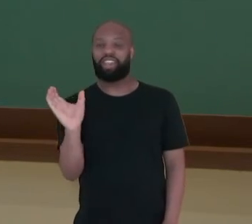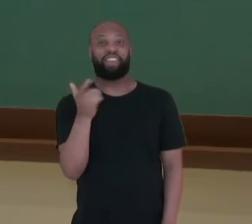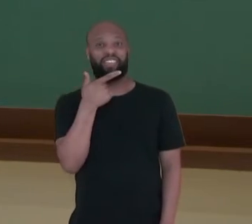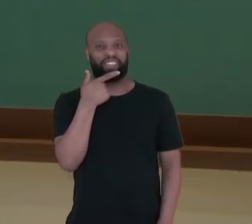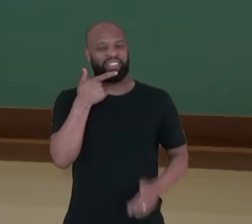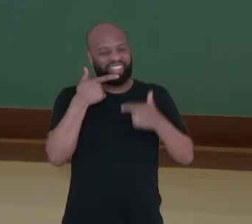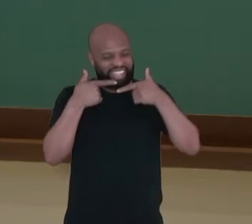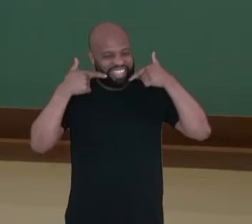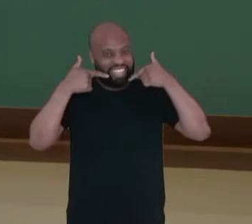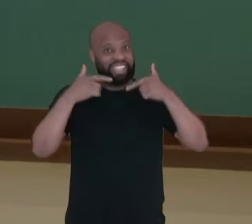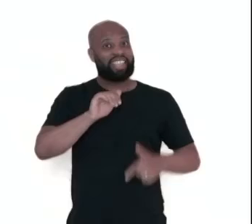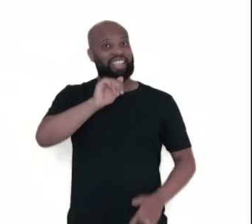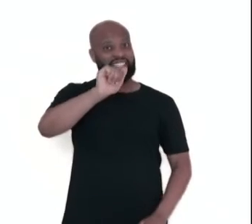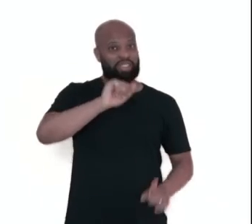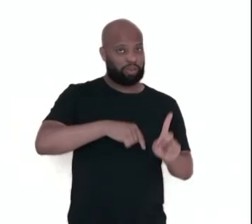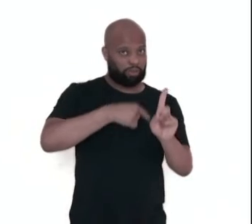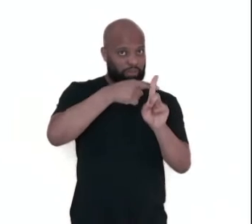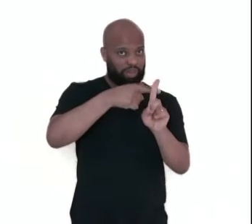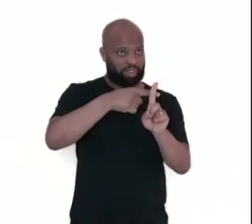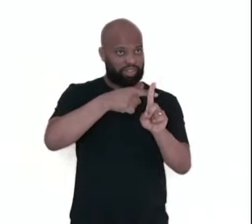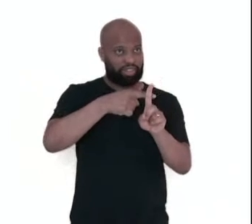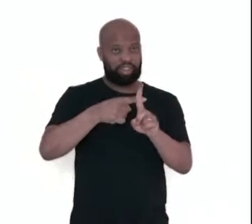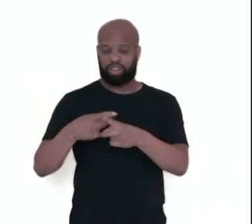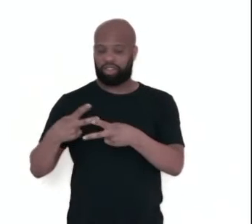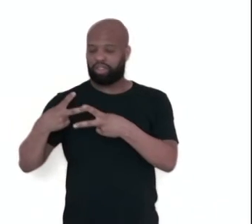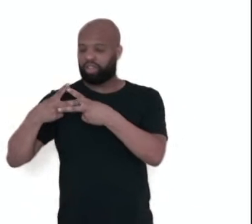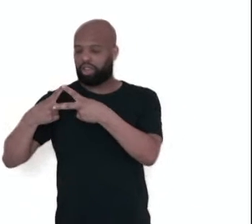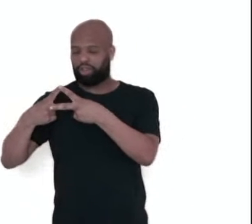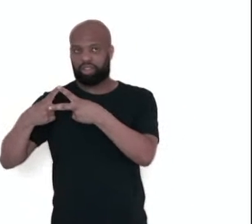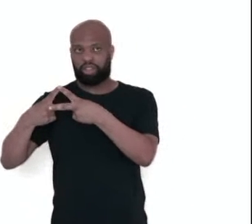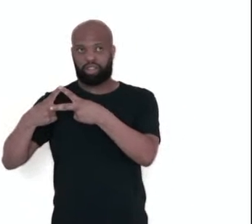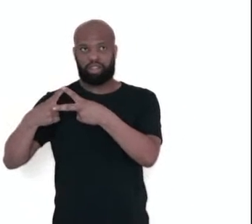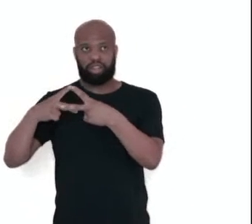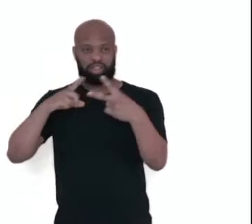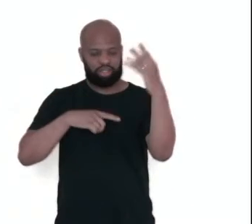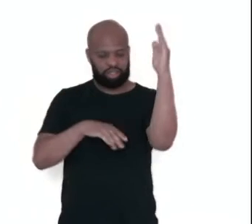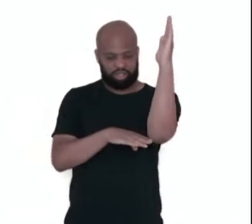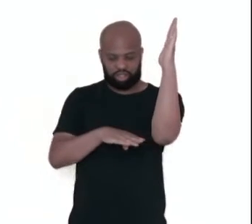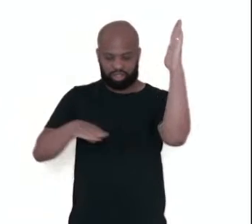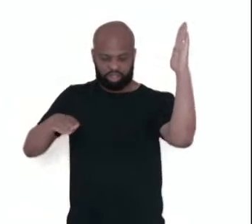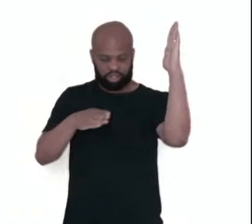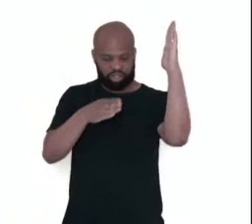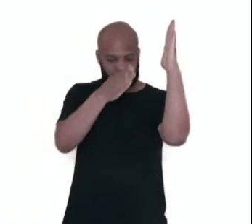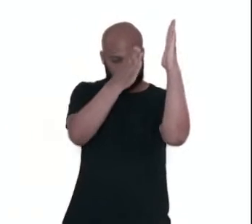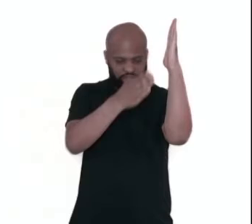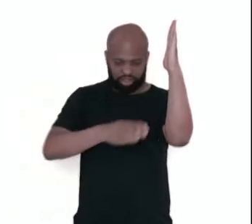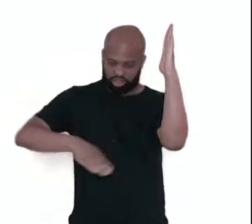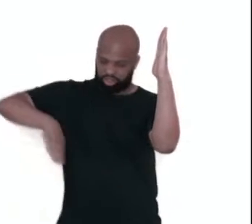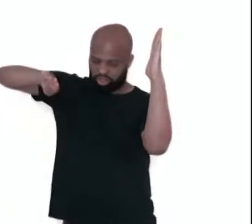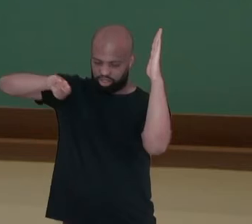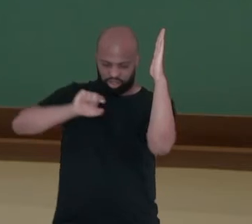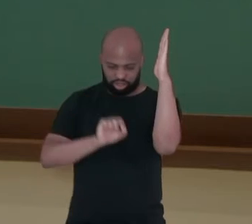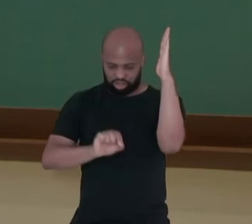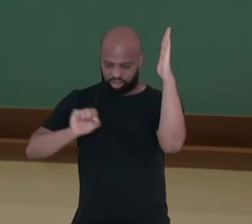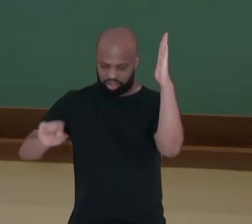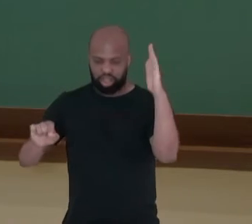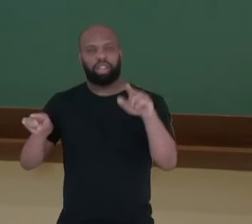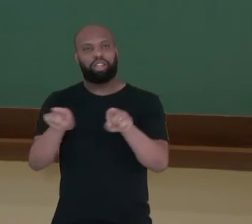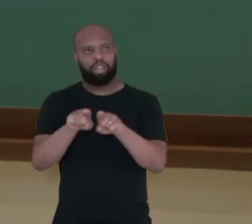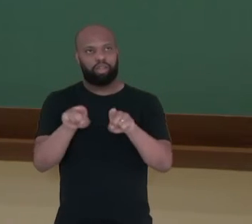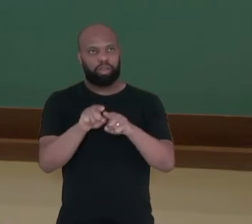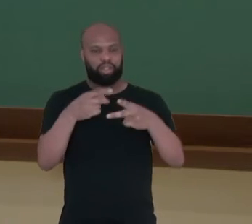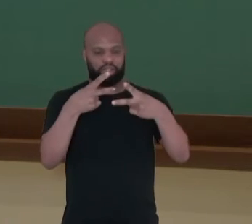feliz, o A é positivo. E o delta? Cortou em dois lugares, também é positivo, maior do que